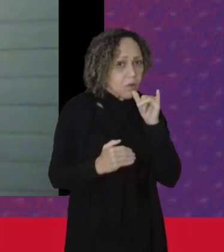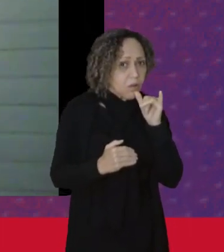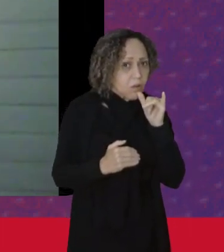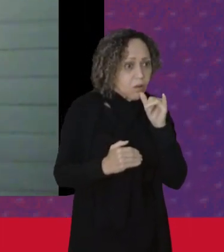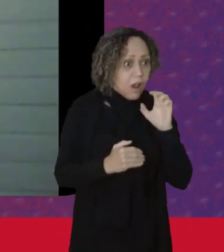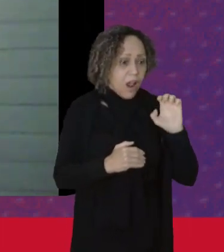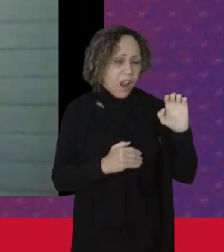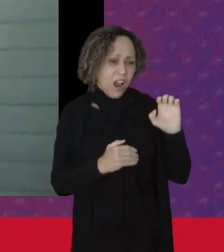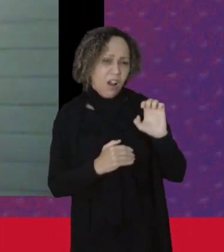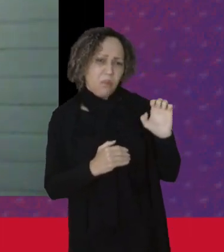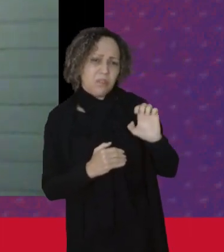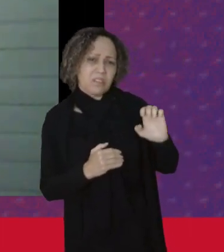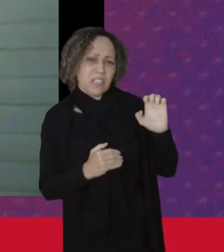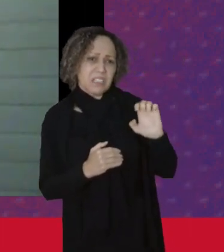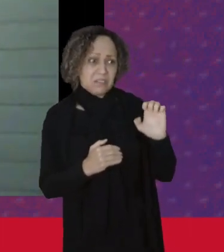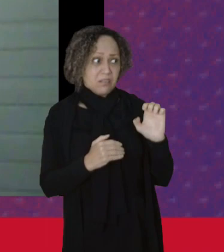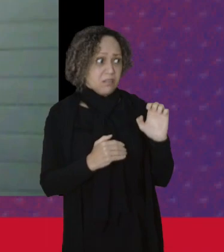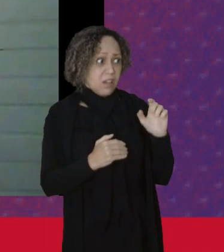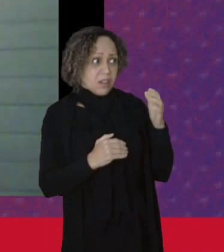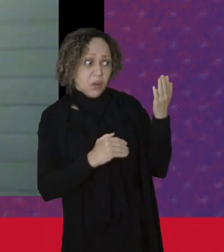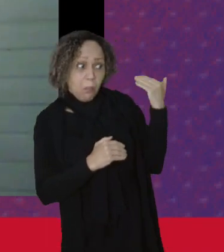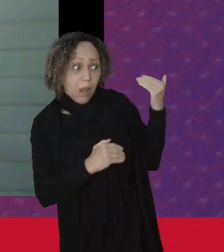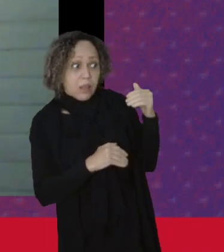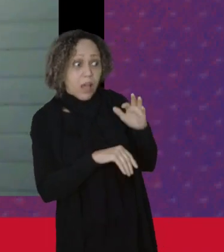bem mais recente ainda,